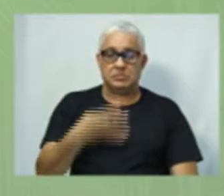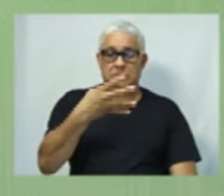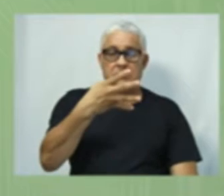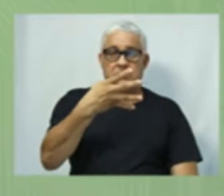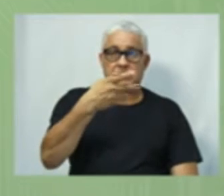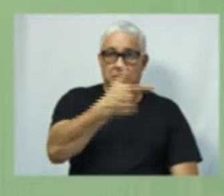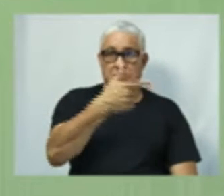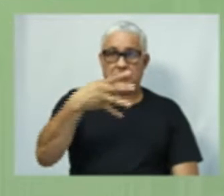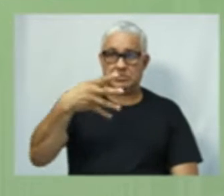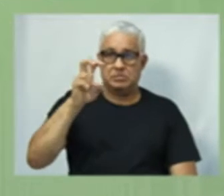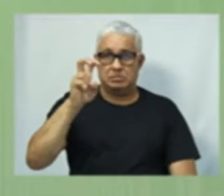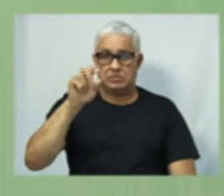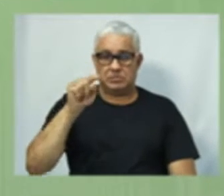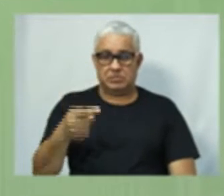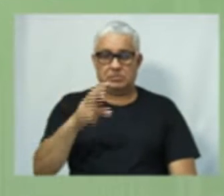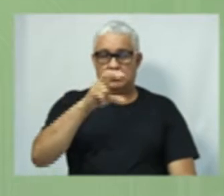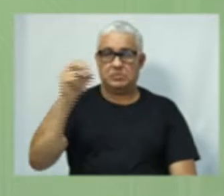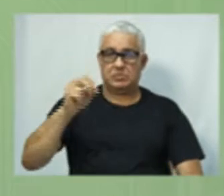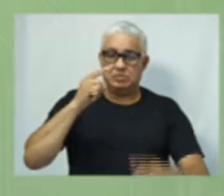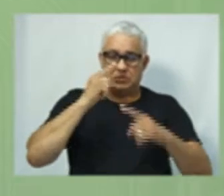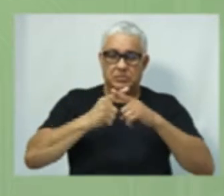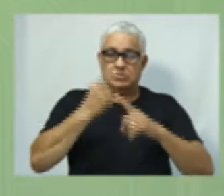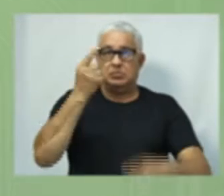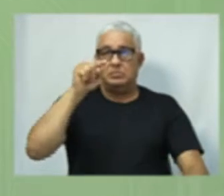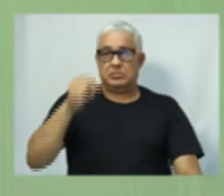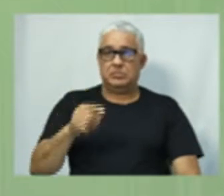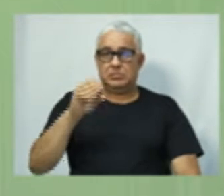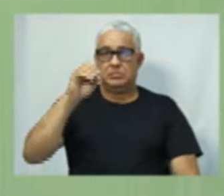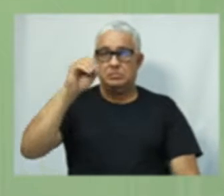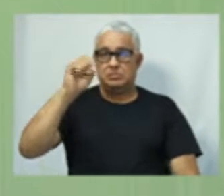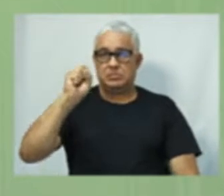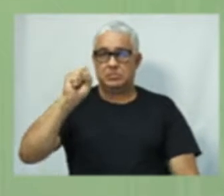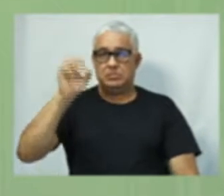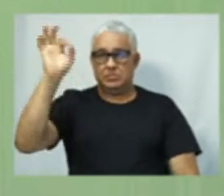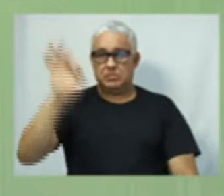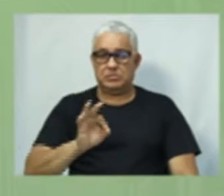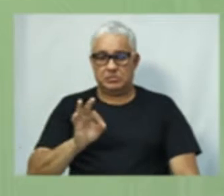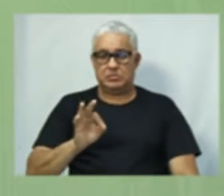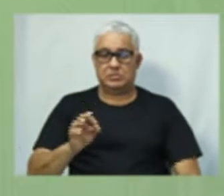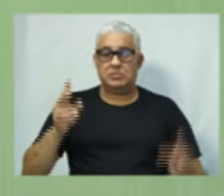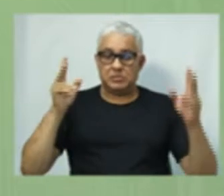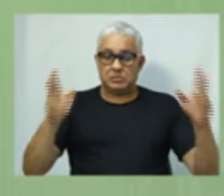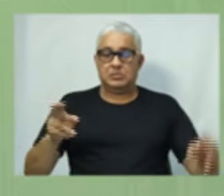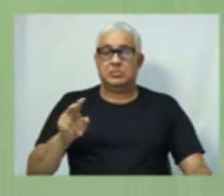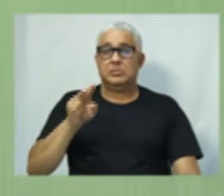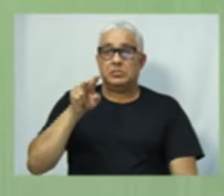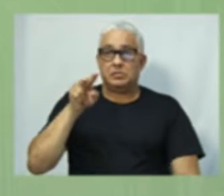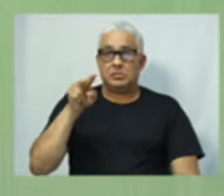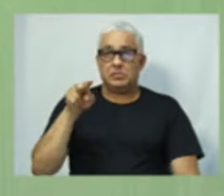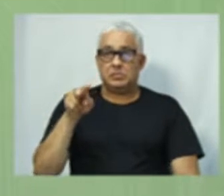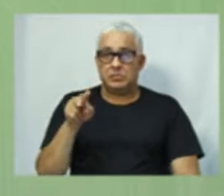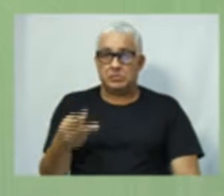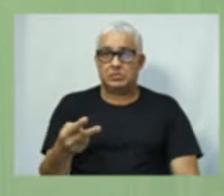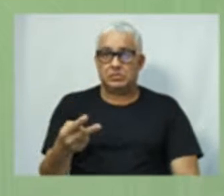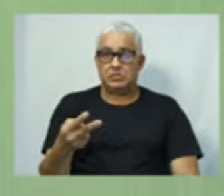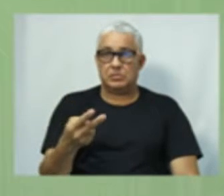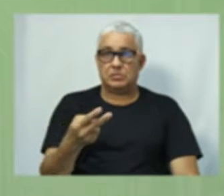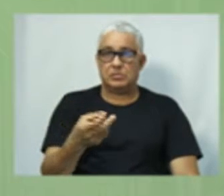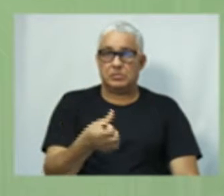1,08%, vamos achar o quê? O valor a ser pago no trimestre, referente ao CSL. Portanto,